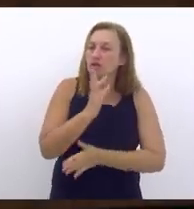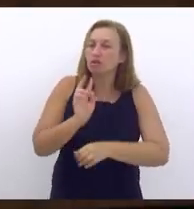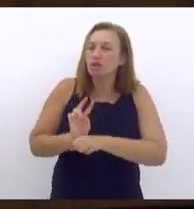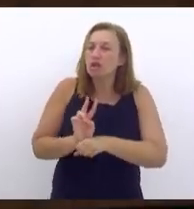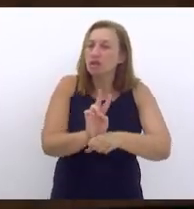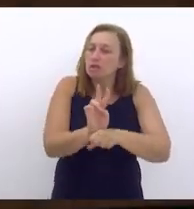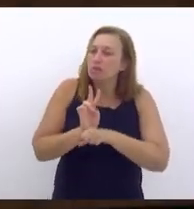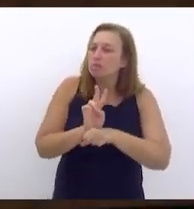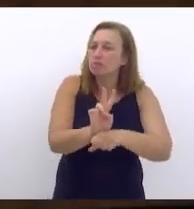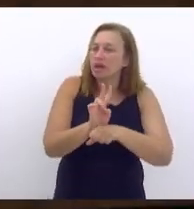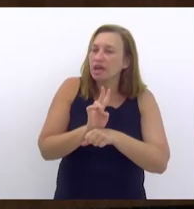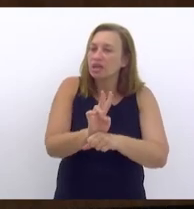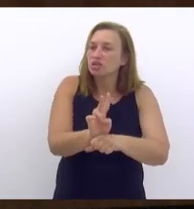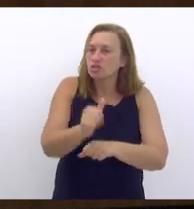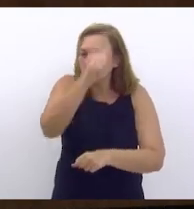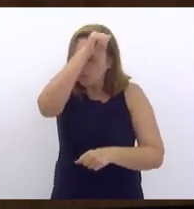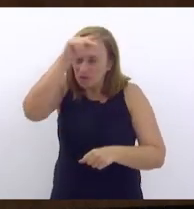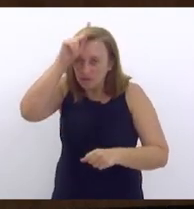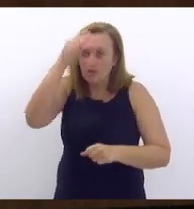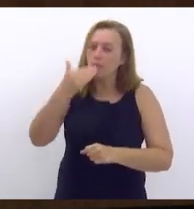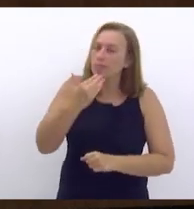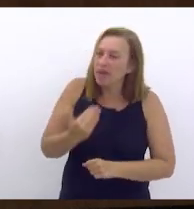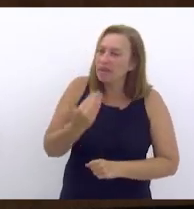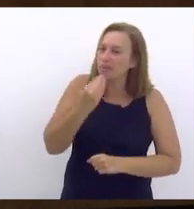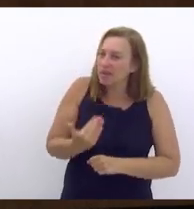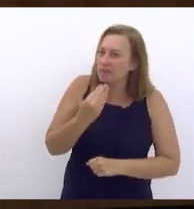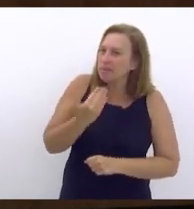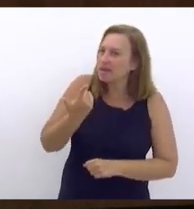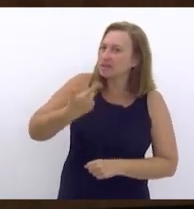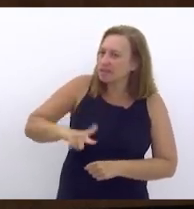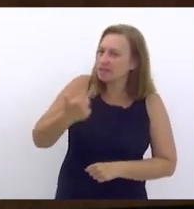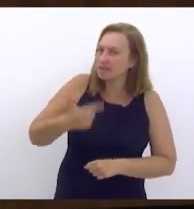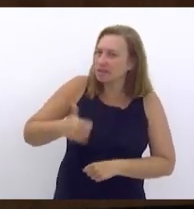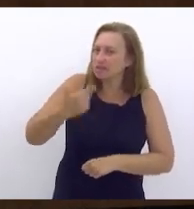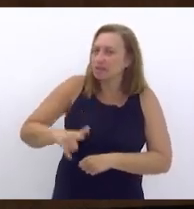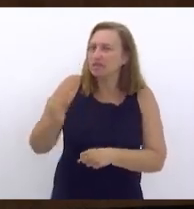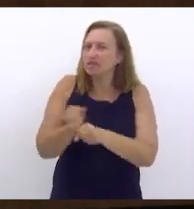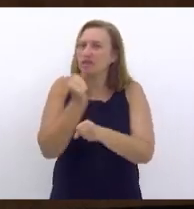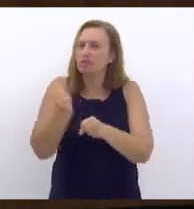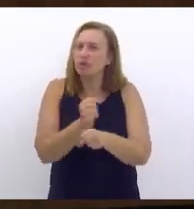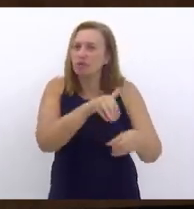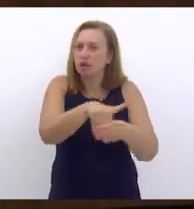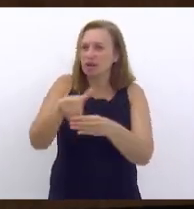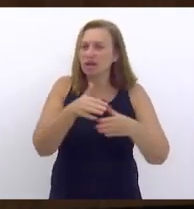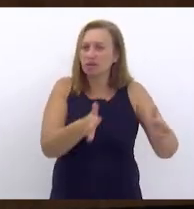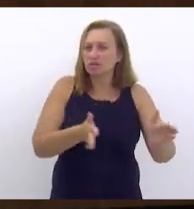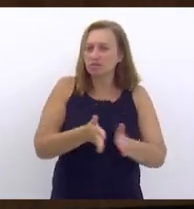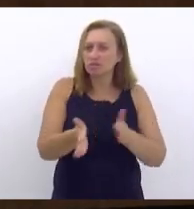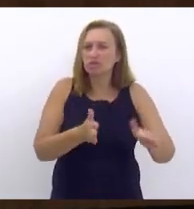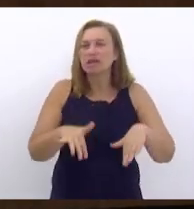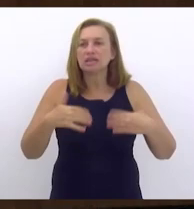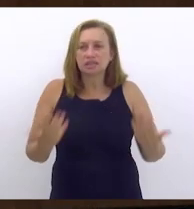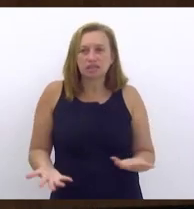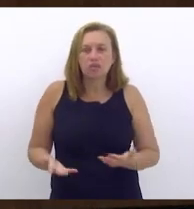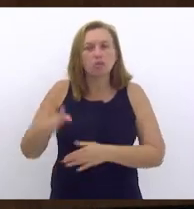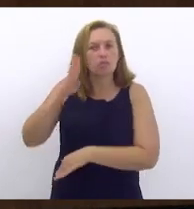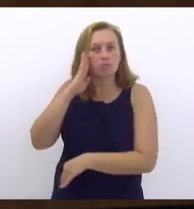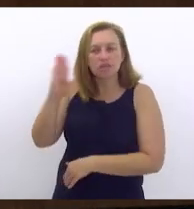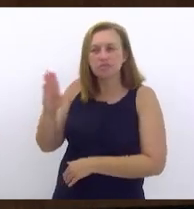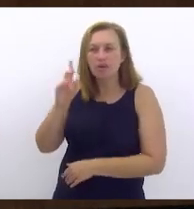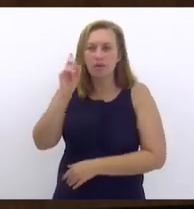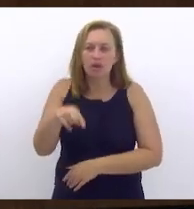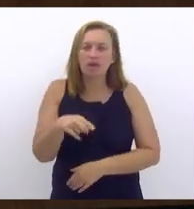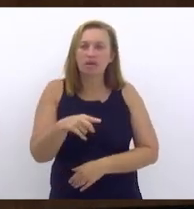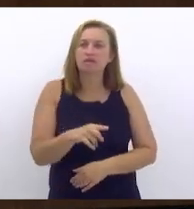que o prefeito pede à torta e à direita para fazer obras eleitoreiras no município. Então, mas a questão principal aqui